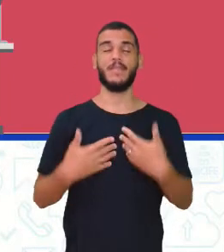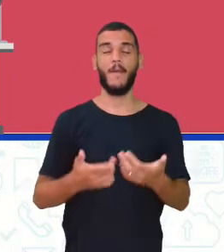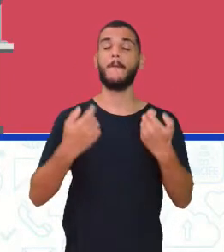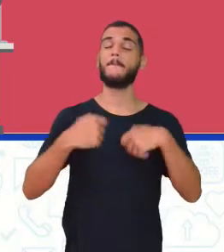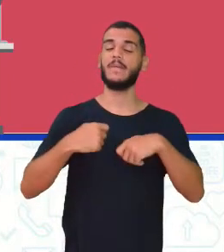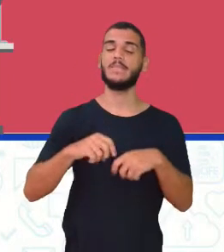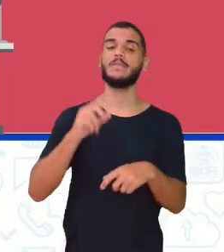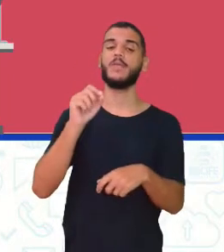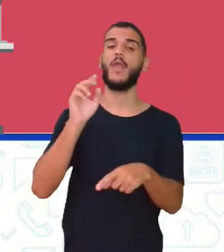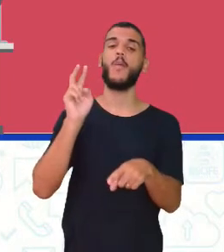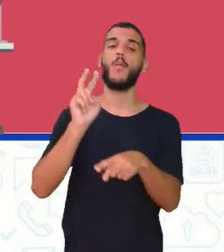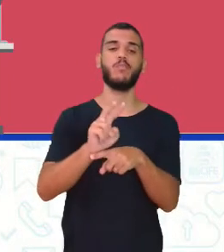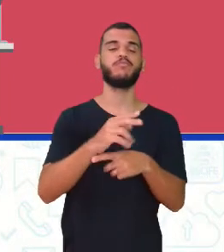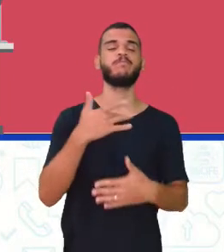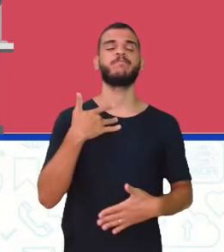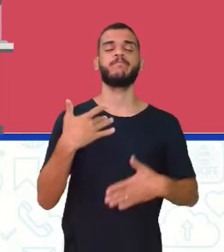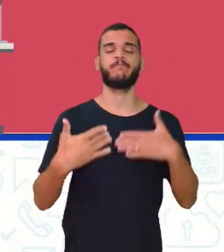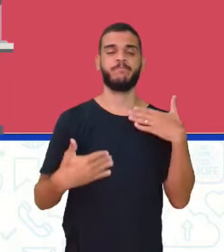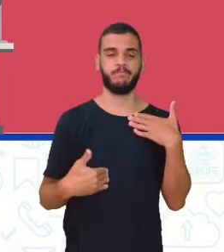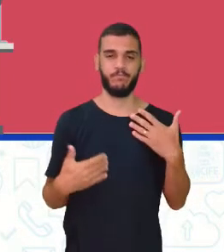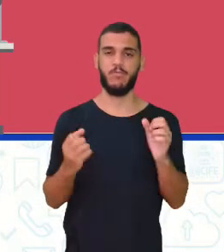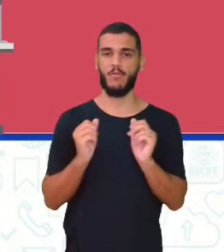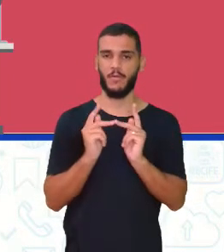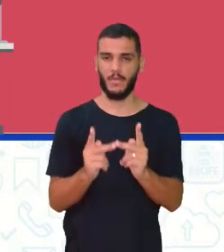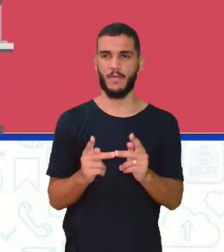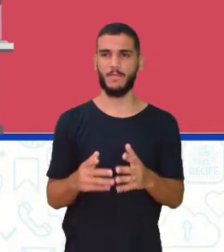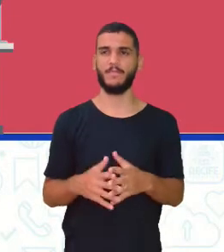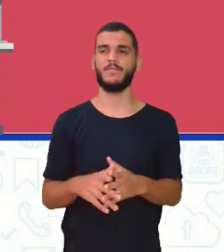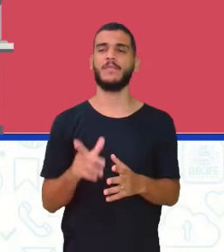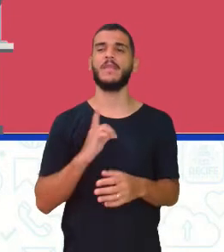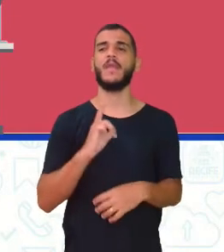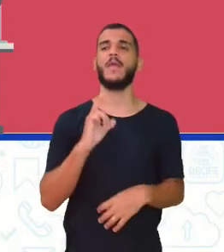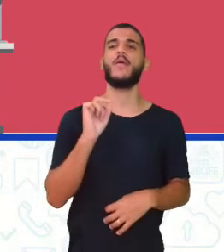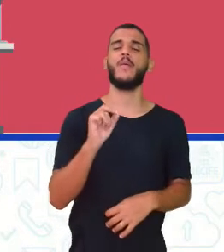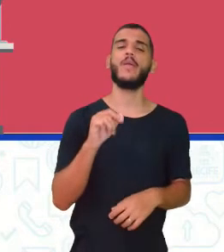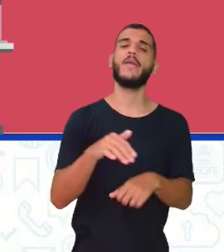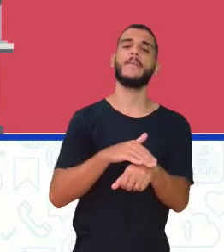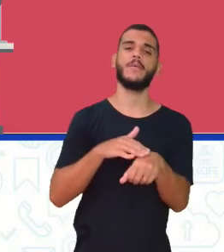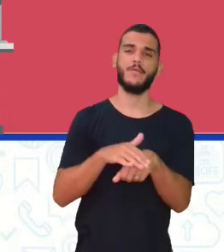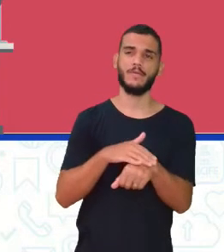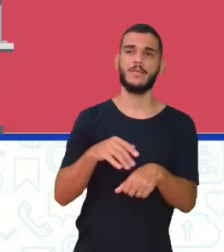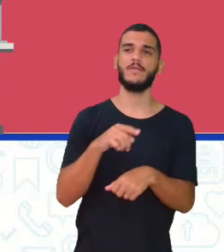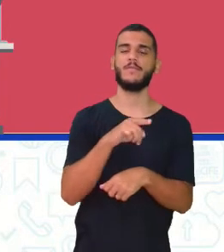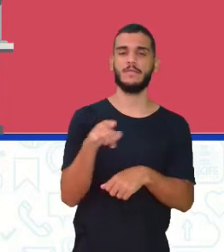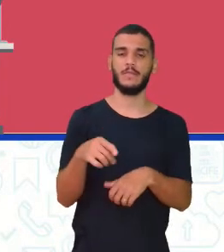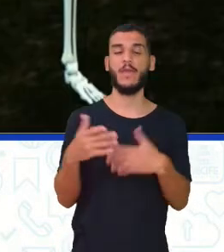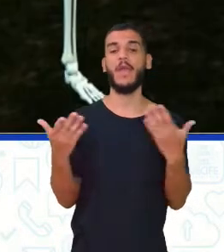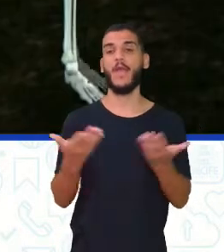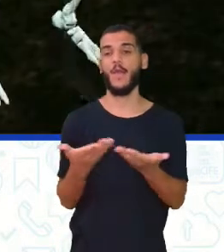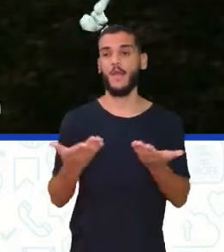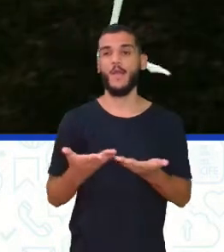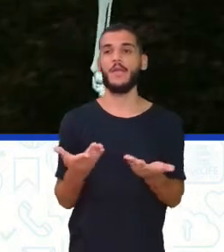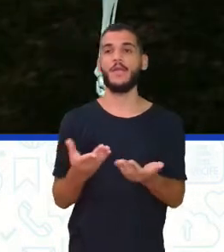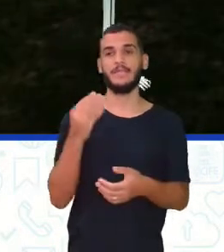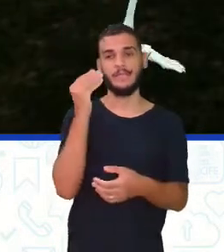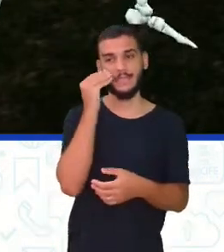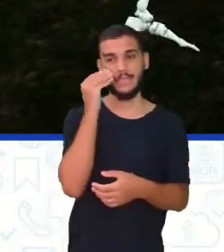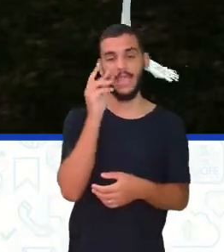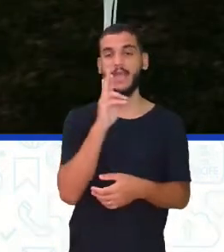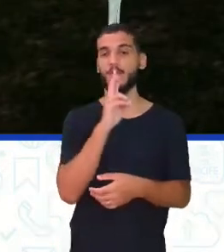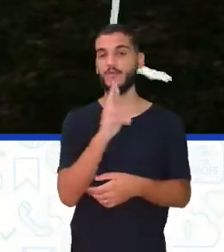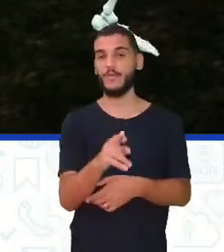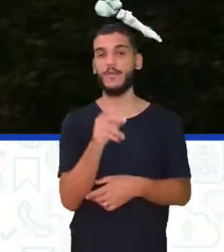nosso corpo. Então, aí são alguns cuidados. O que é que eu tenho agora para conversar com vocês? Agora a gente vai tentar responder